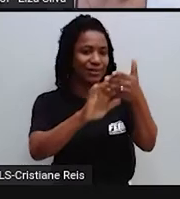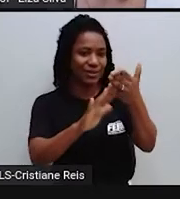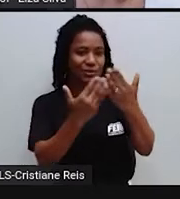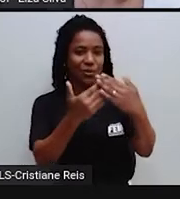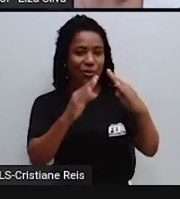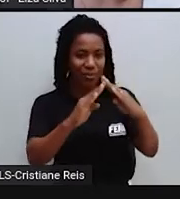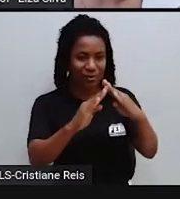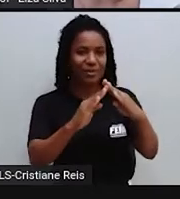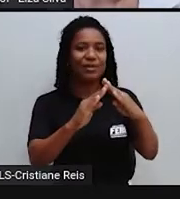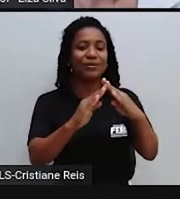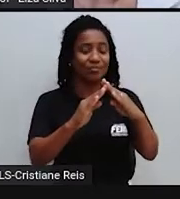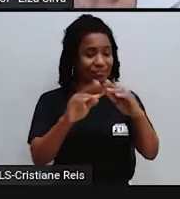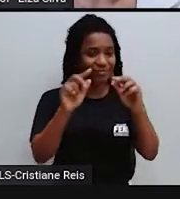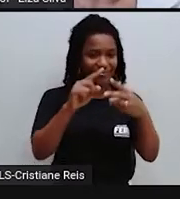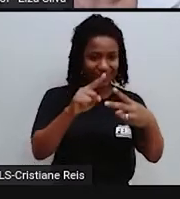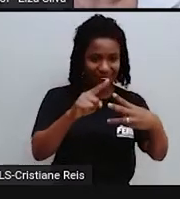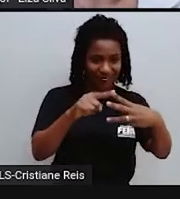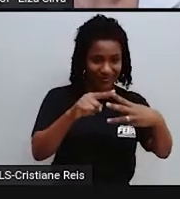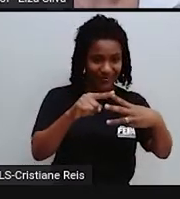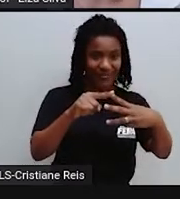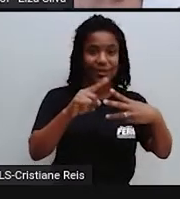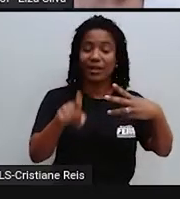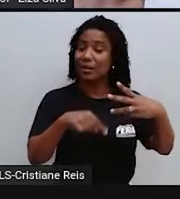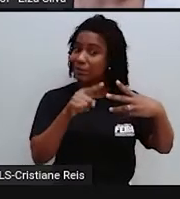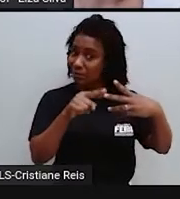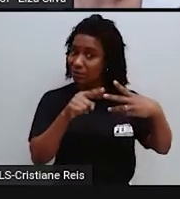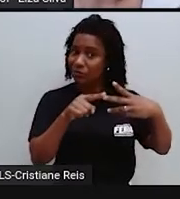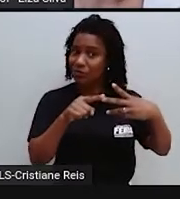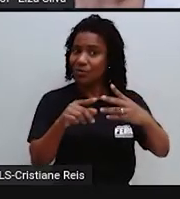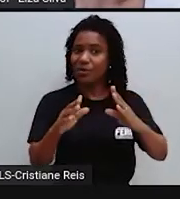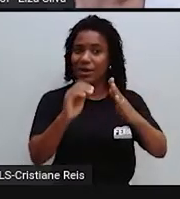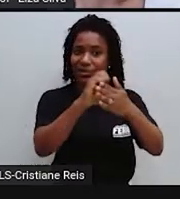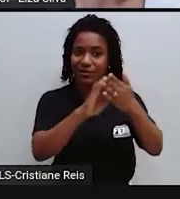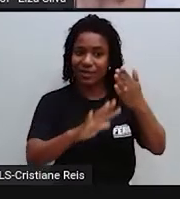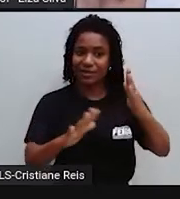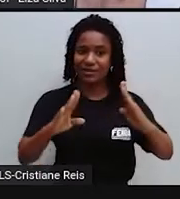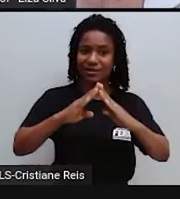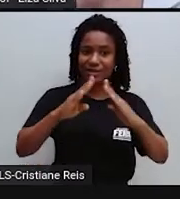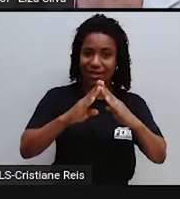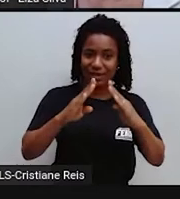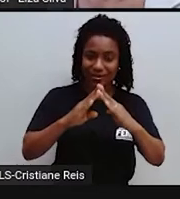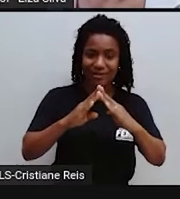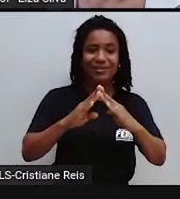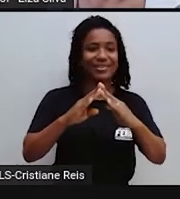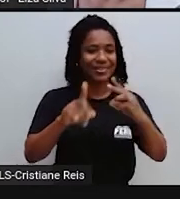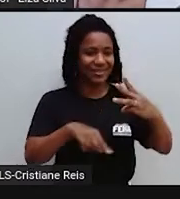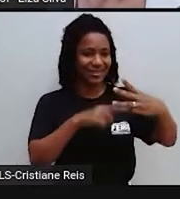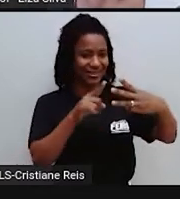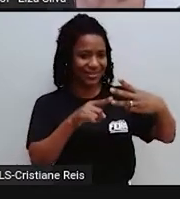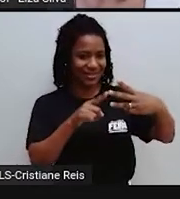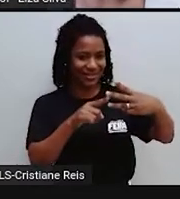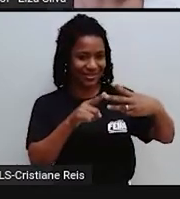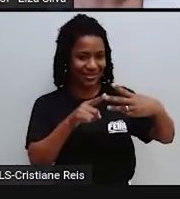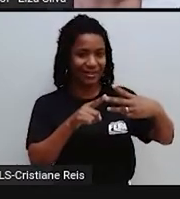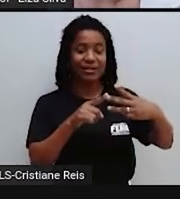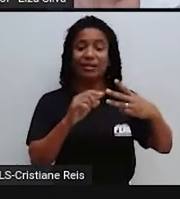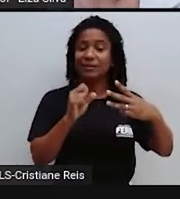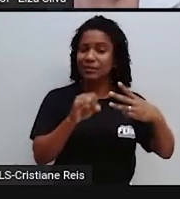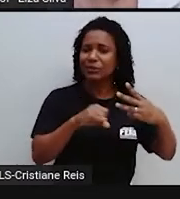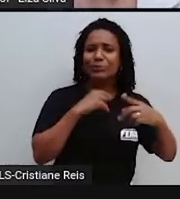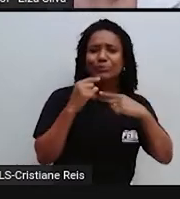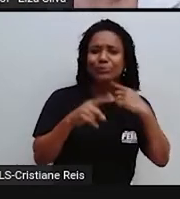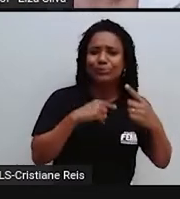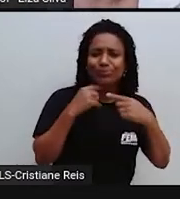Class Exercise. Se for atividade de casa, Homework. E aquelas dúvidas, doubts,